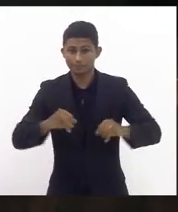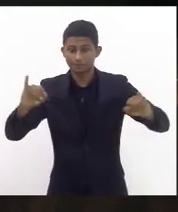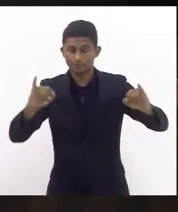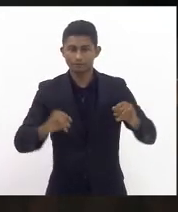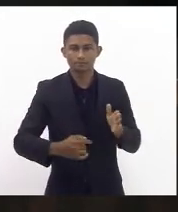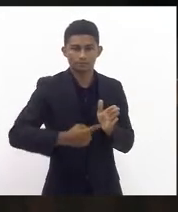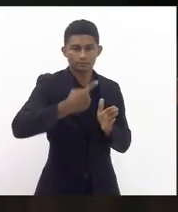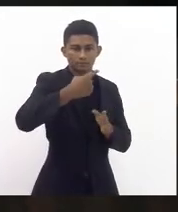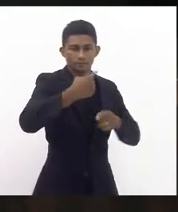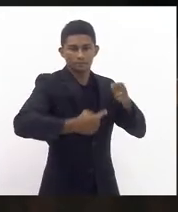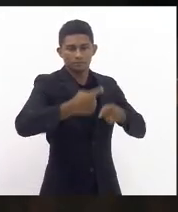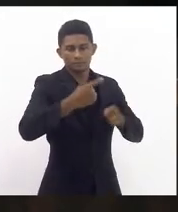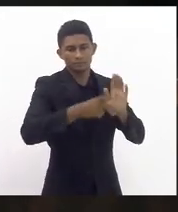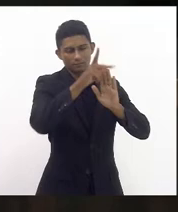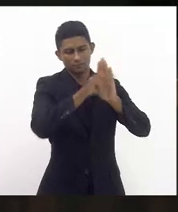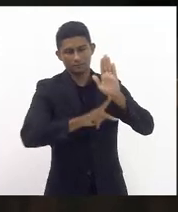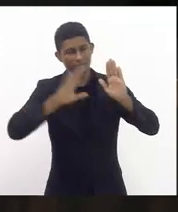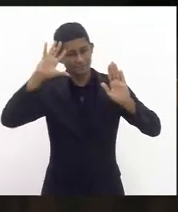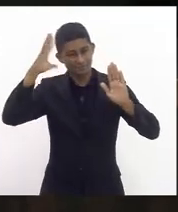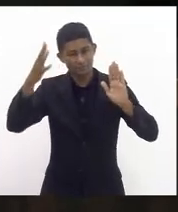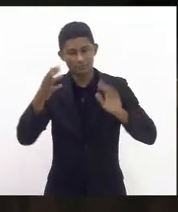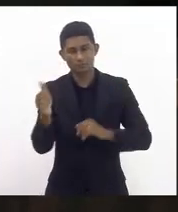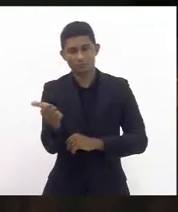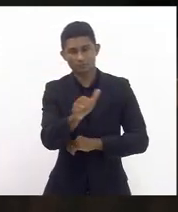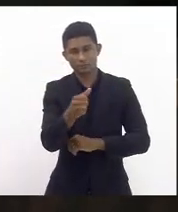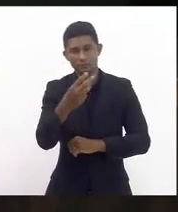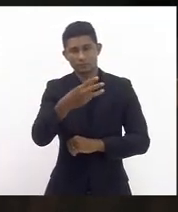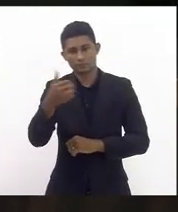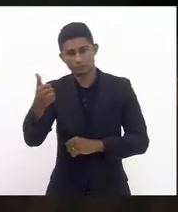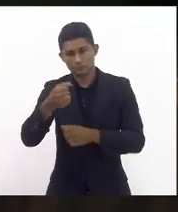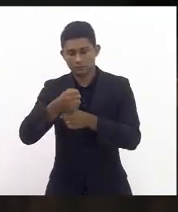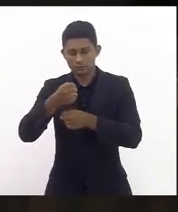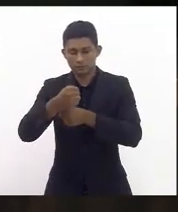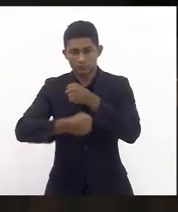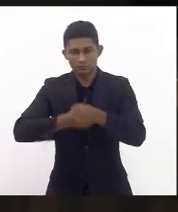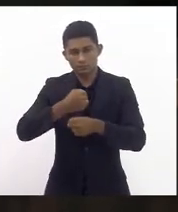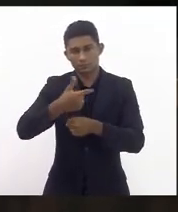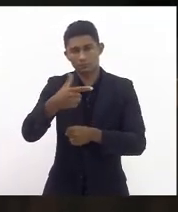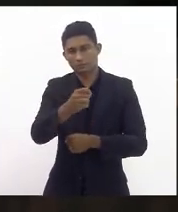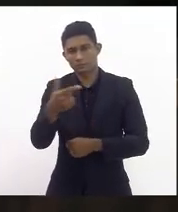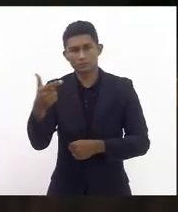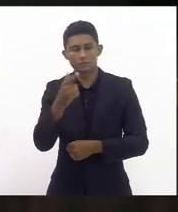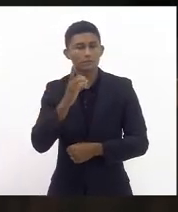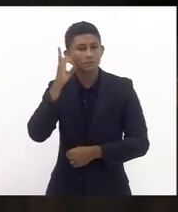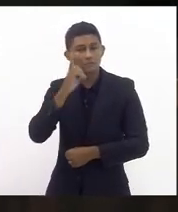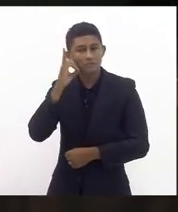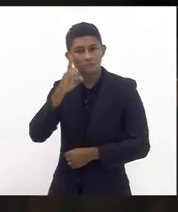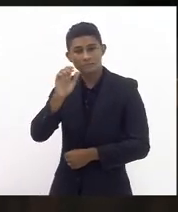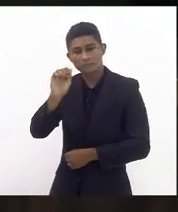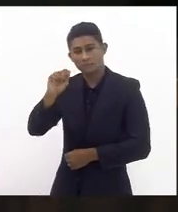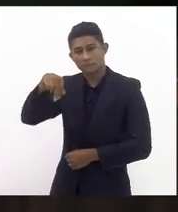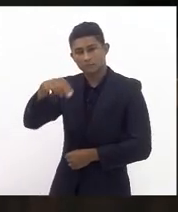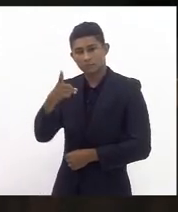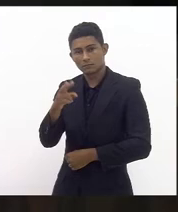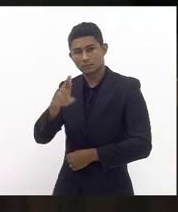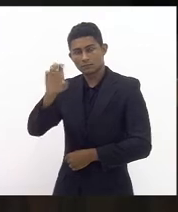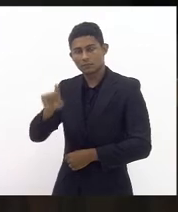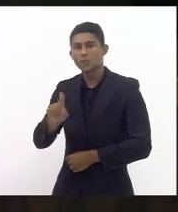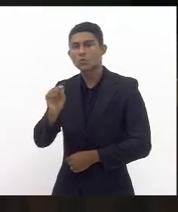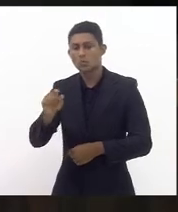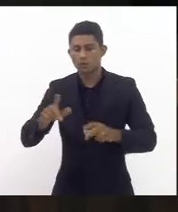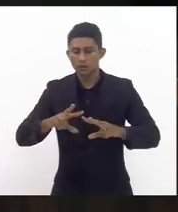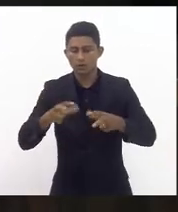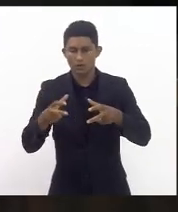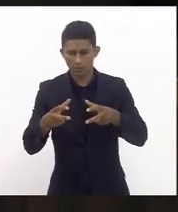discussão única, projeto de resolução 1131 de 2022, de autoria do deputado André Ceciliano, que cria a Comissão Parlamentar